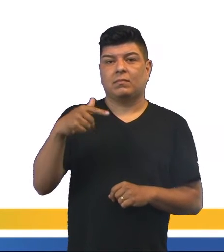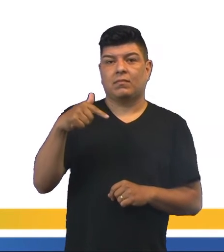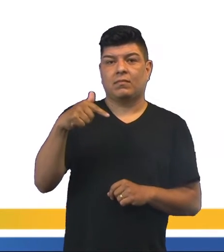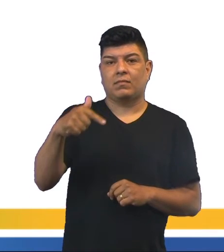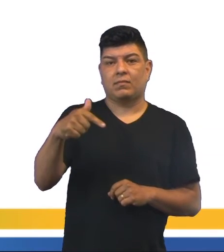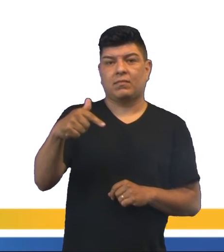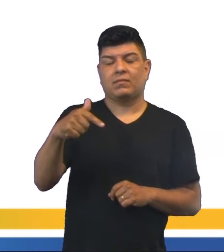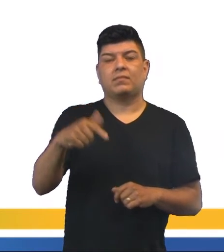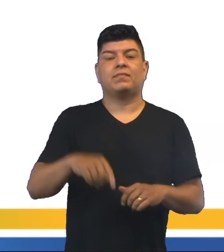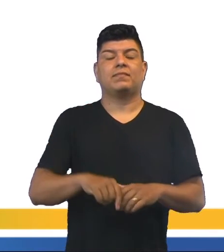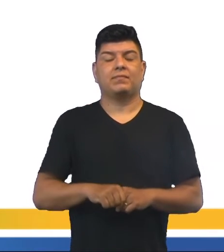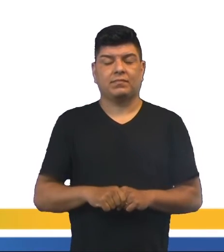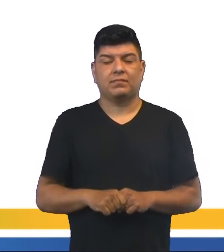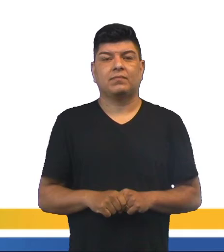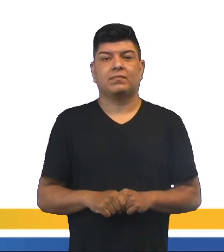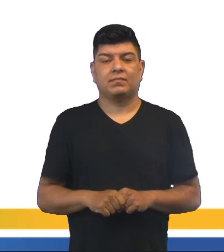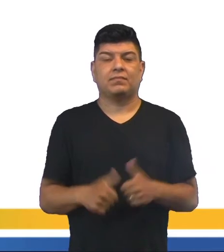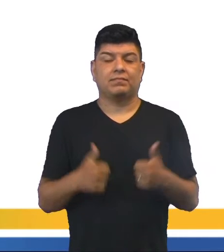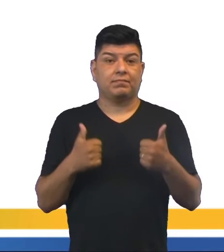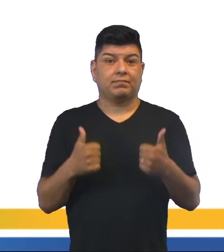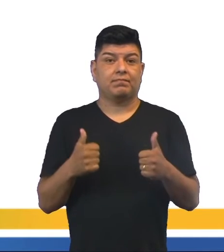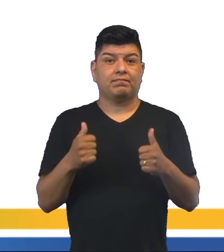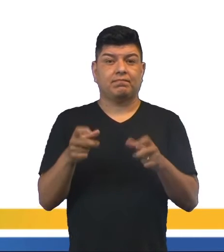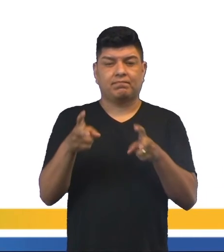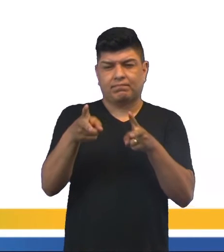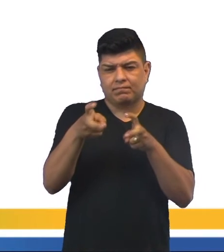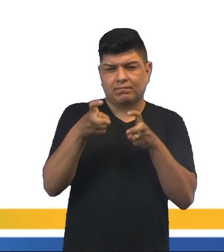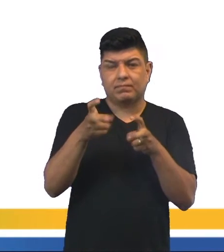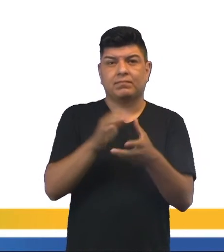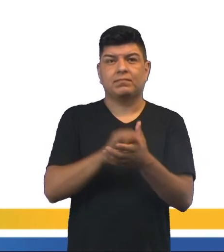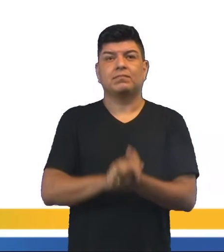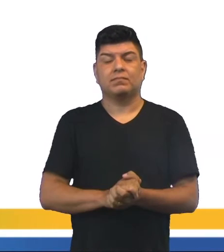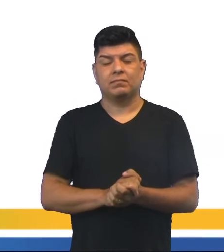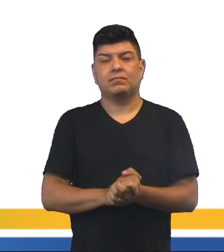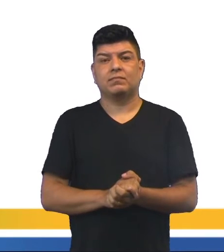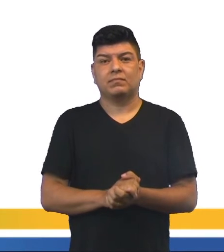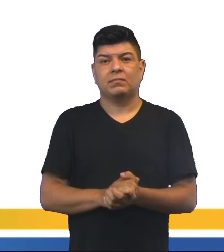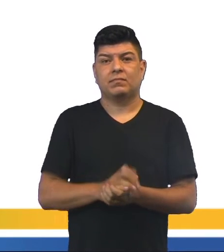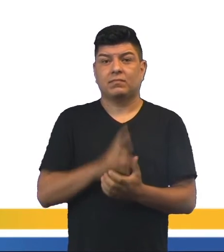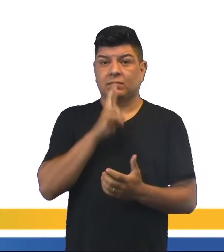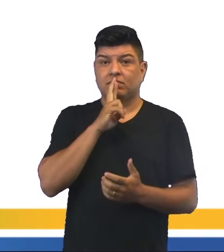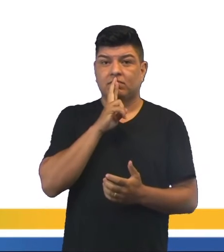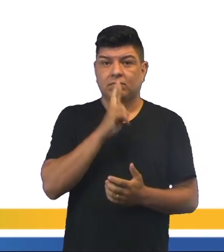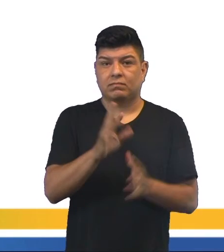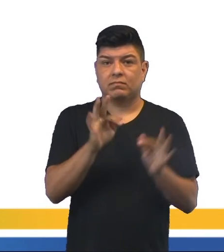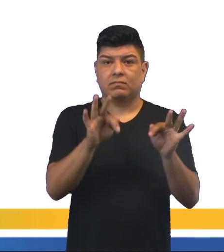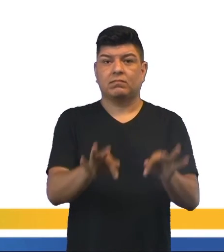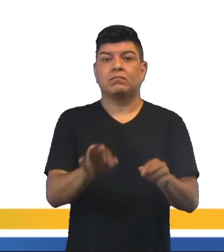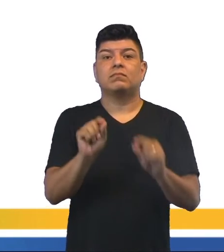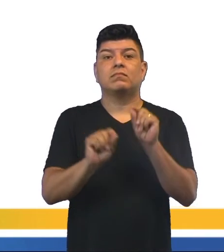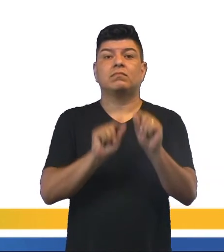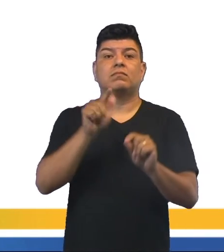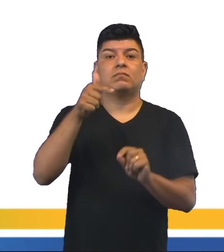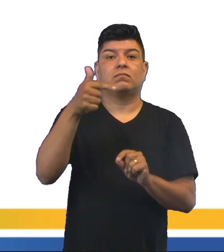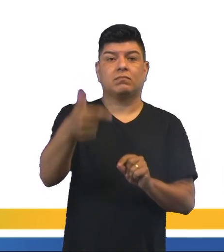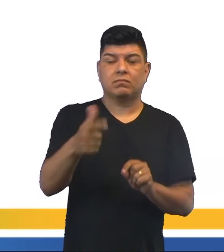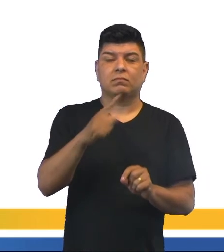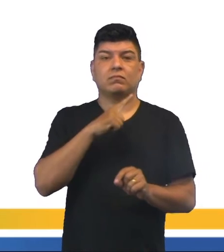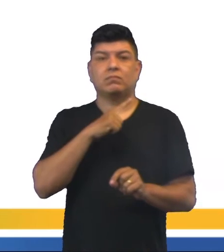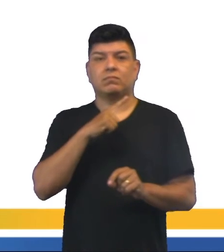837 cestinho perceber Então esse aqui né esse resultado vai ser o próximo